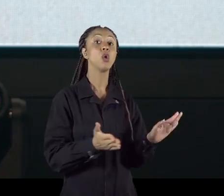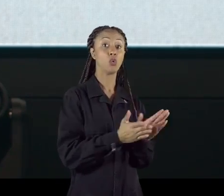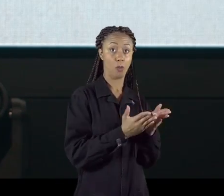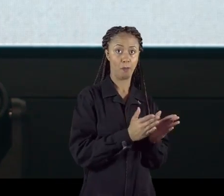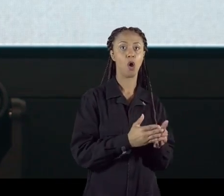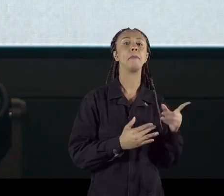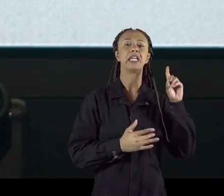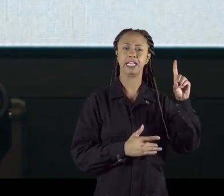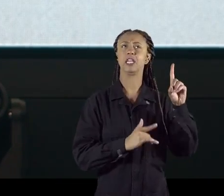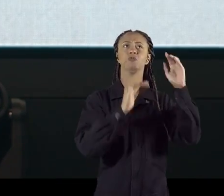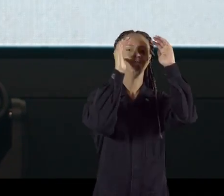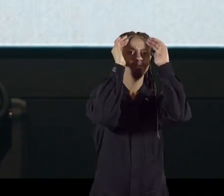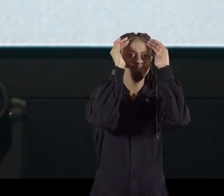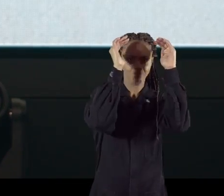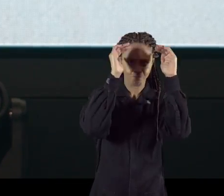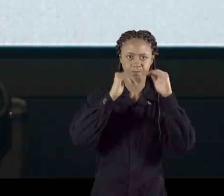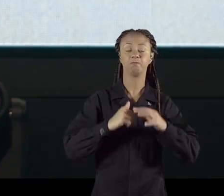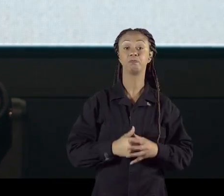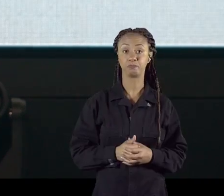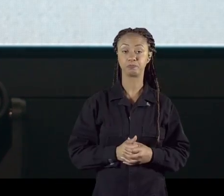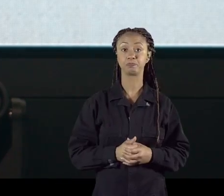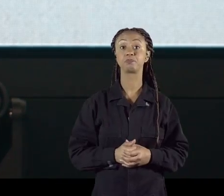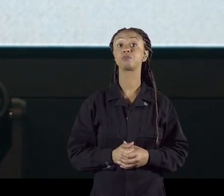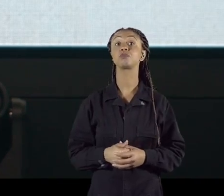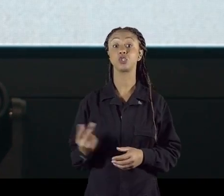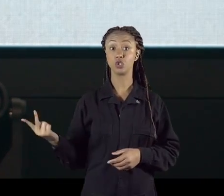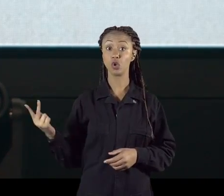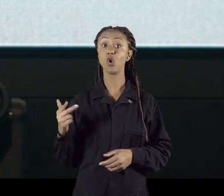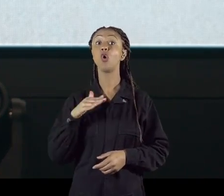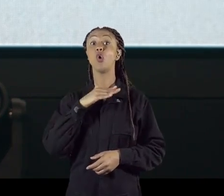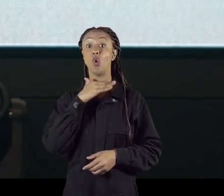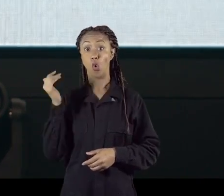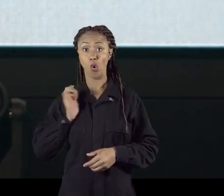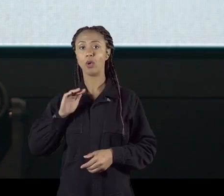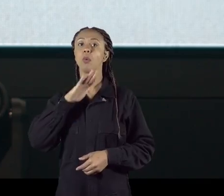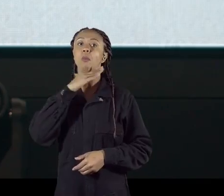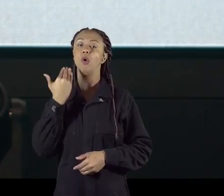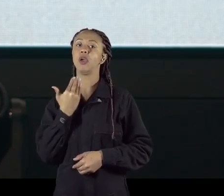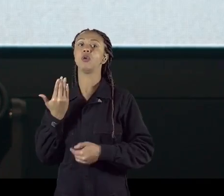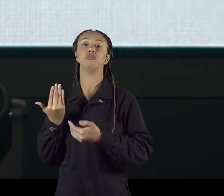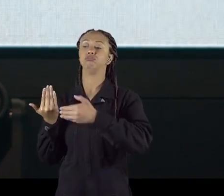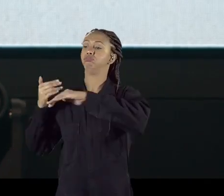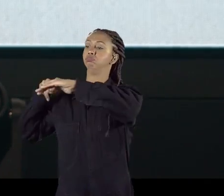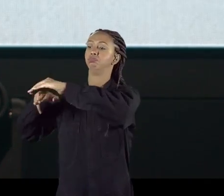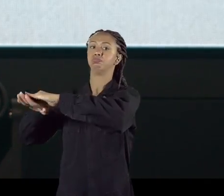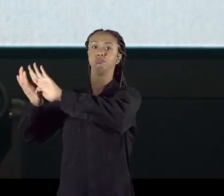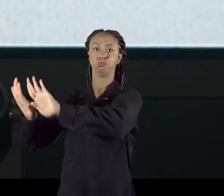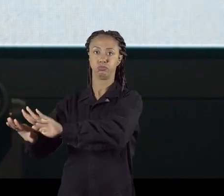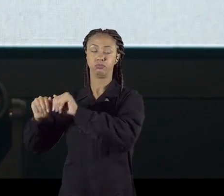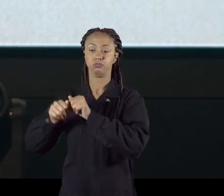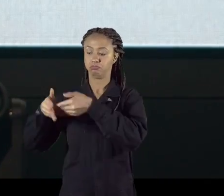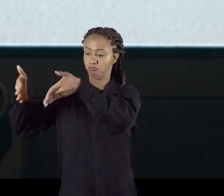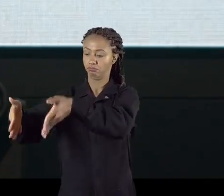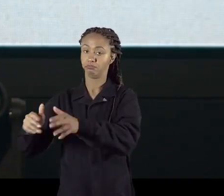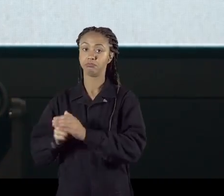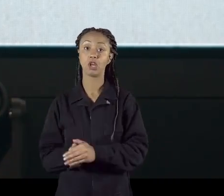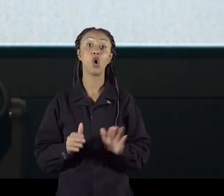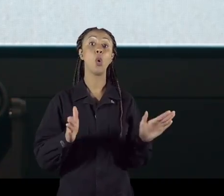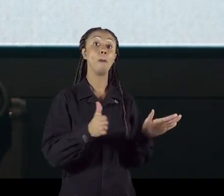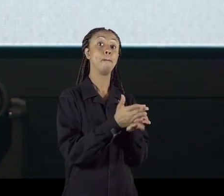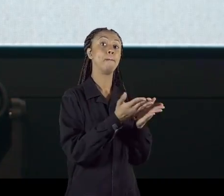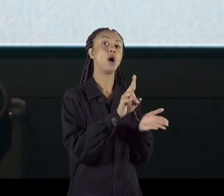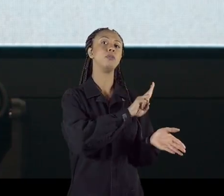pobre e temente a Deus morreu rico e foi sepultado morreu pobre o